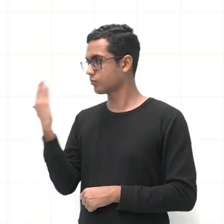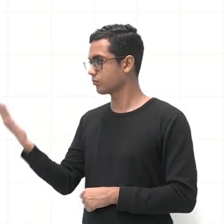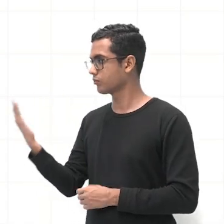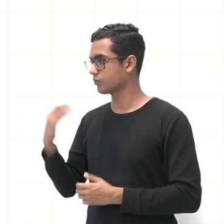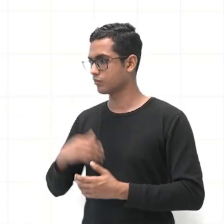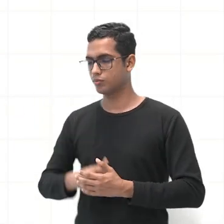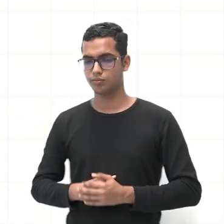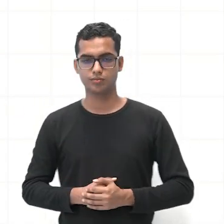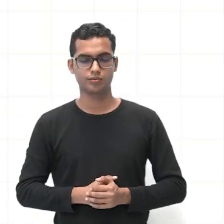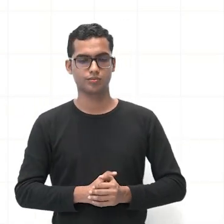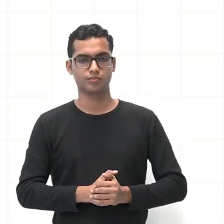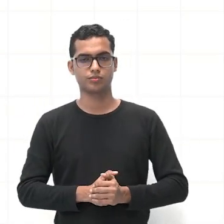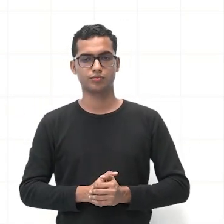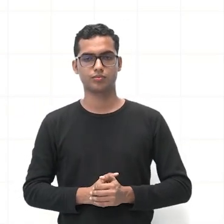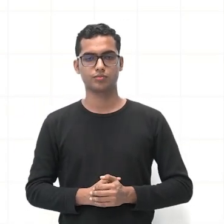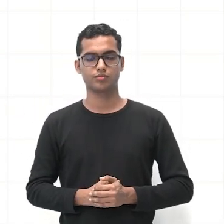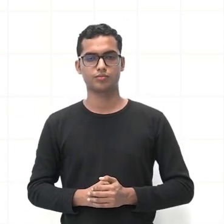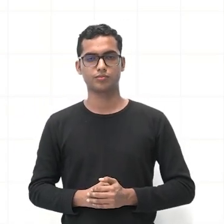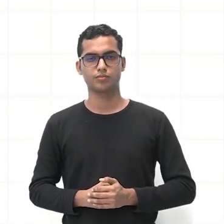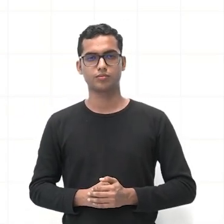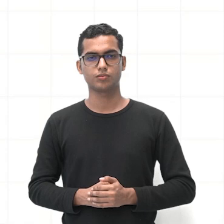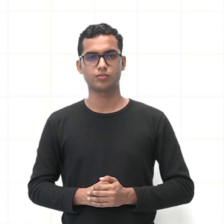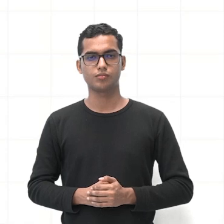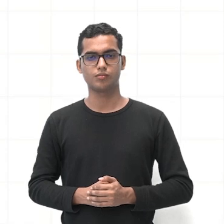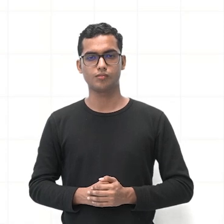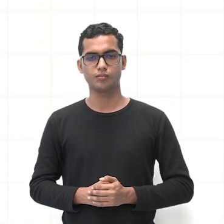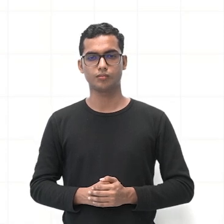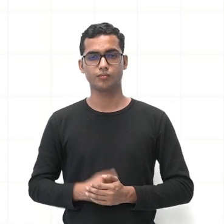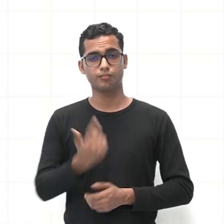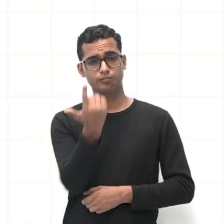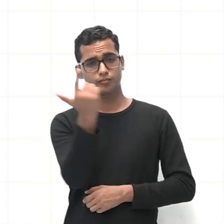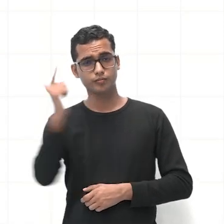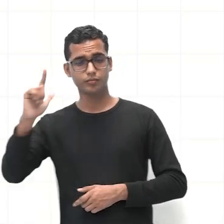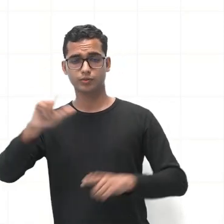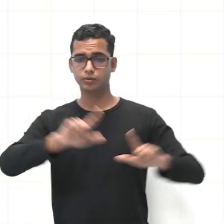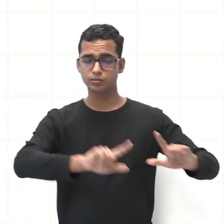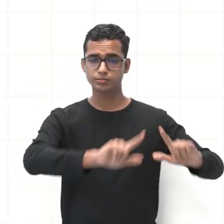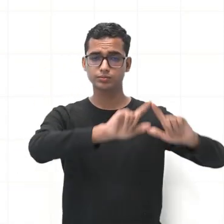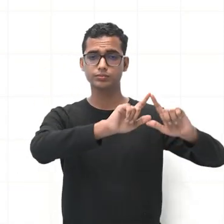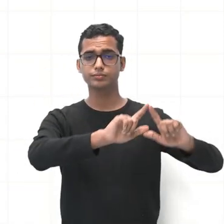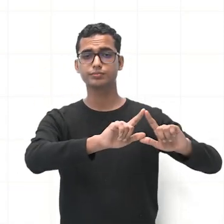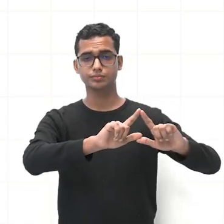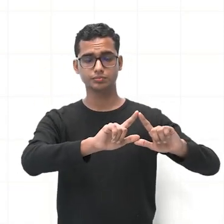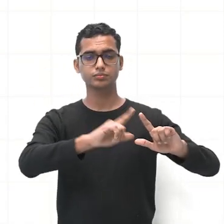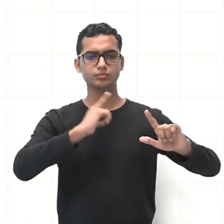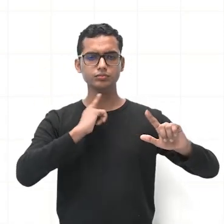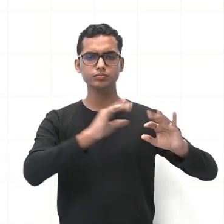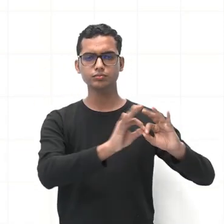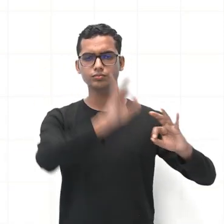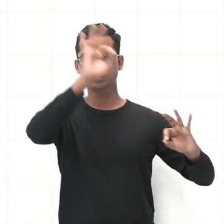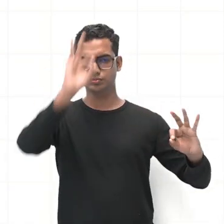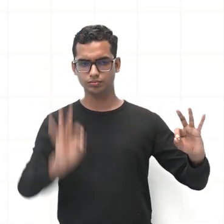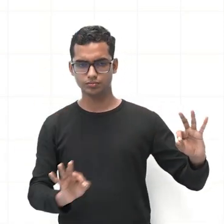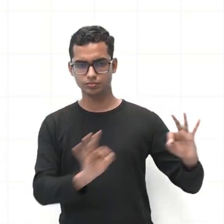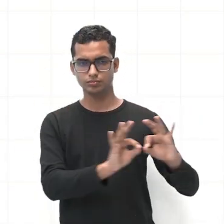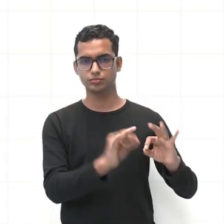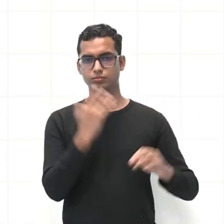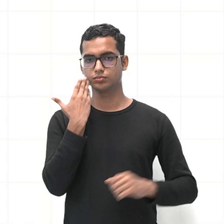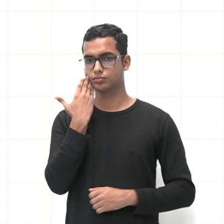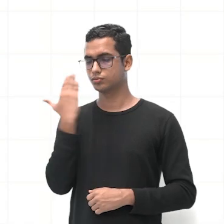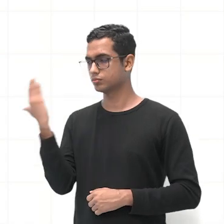a 180 graus. Próximo triângulo que será classificado em relação aos